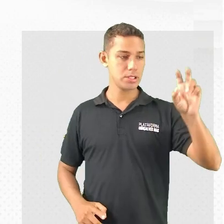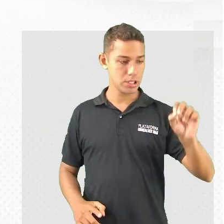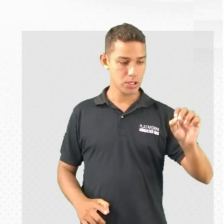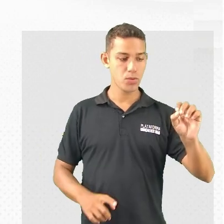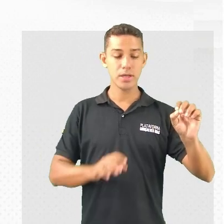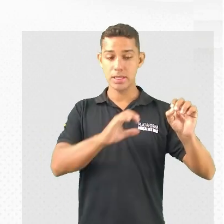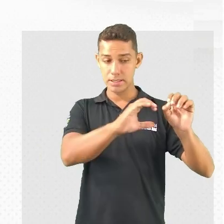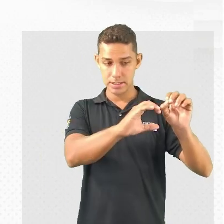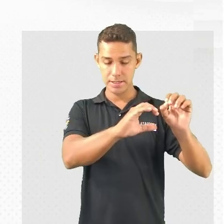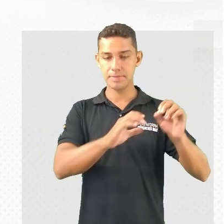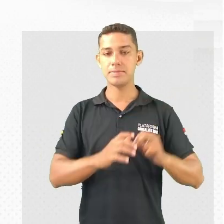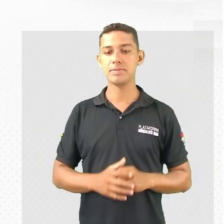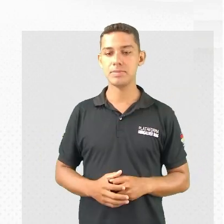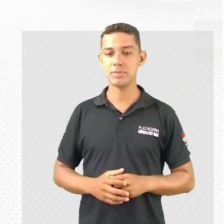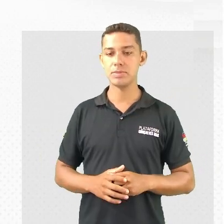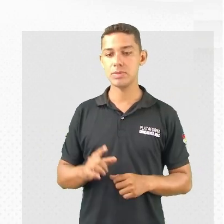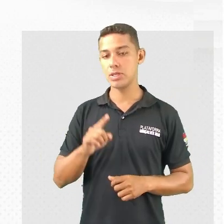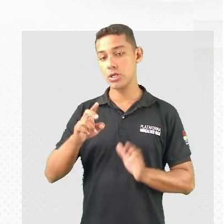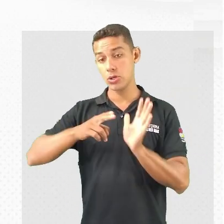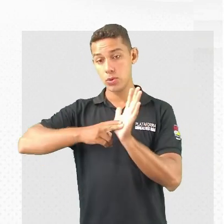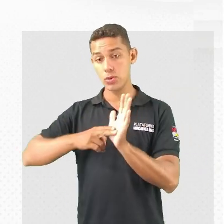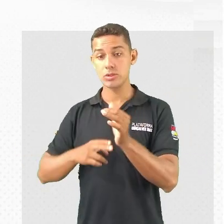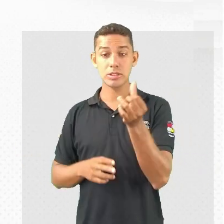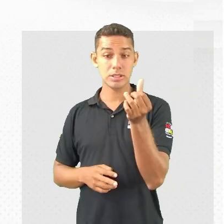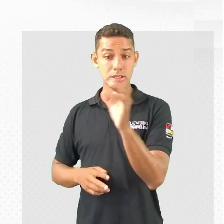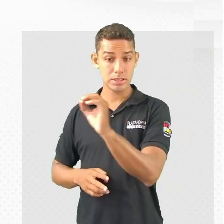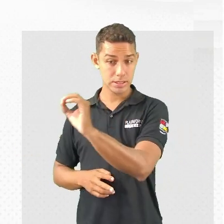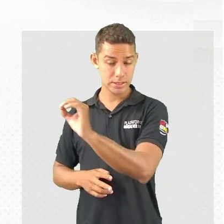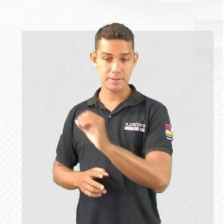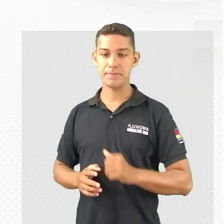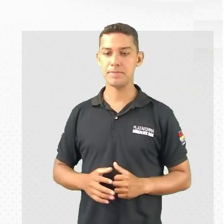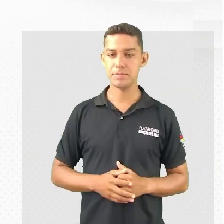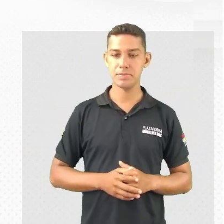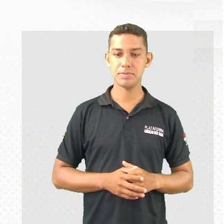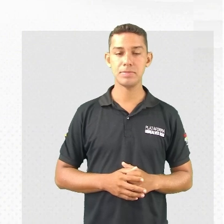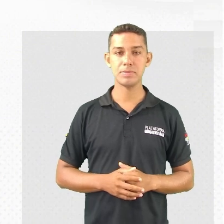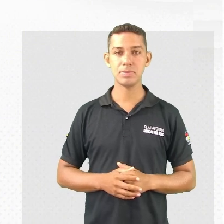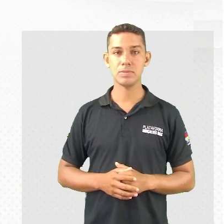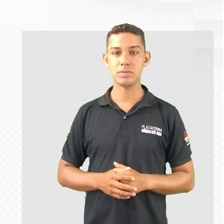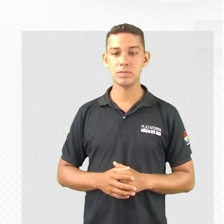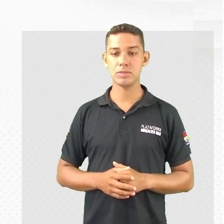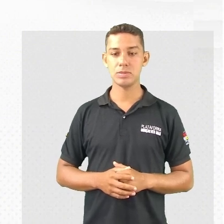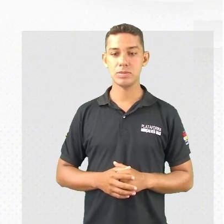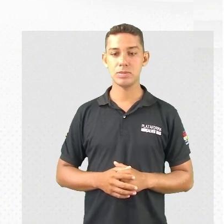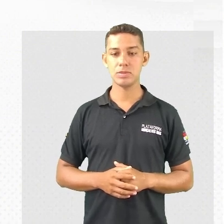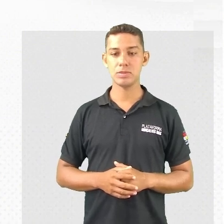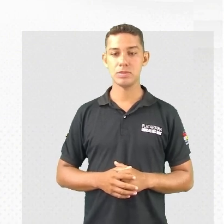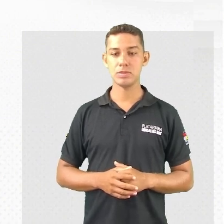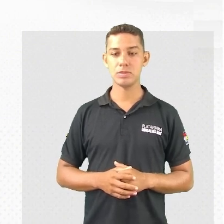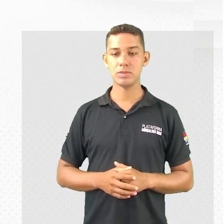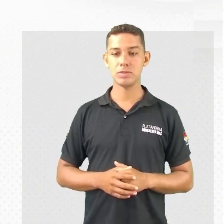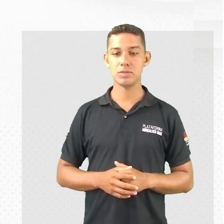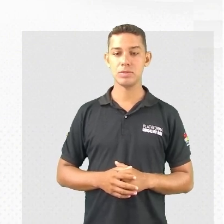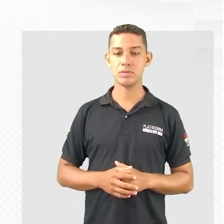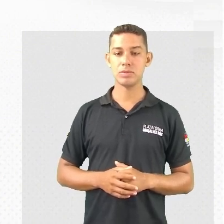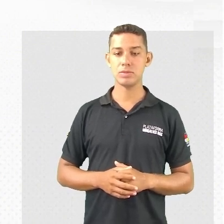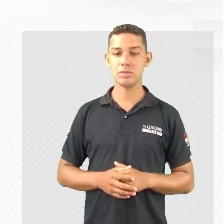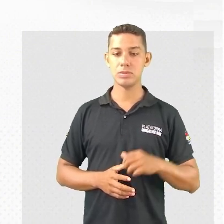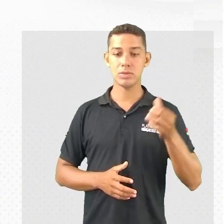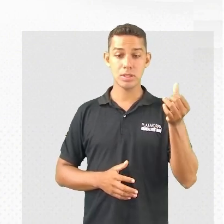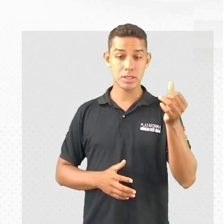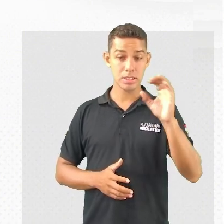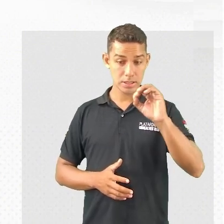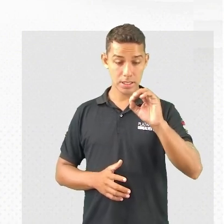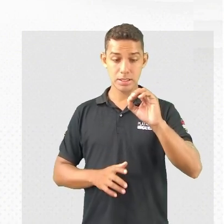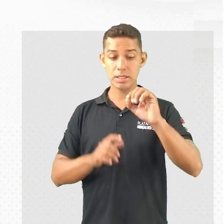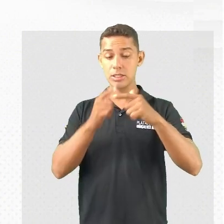50C igual a 600. Corta um zero. Então, 60 dividido